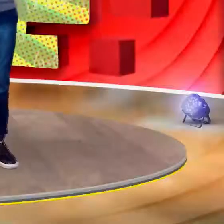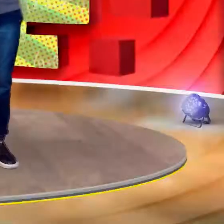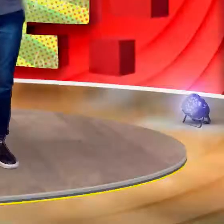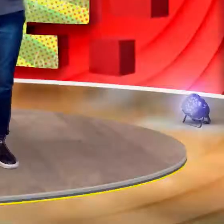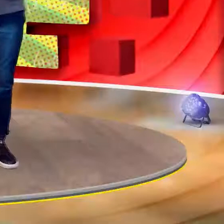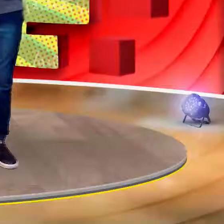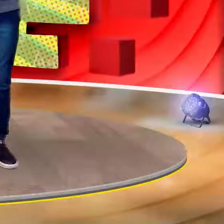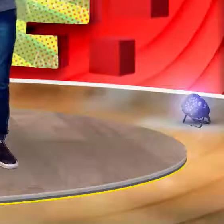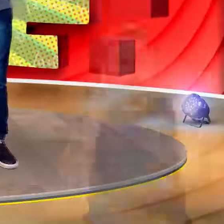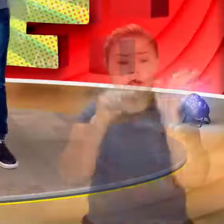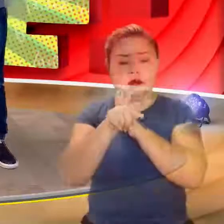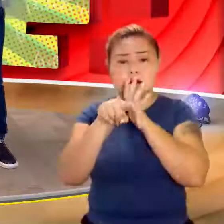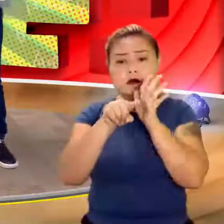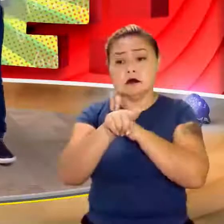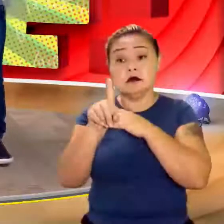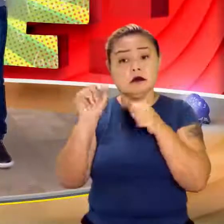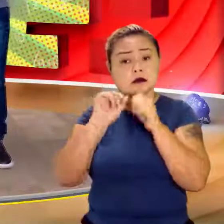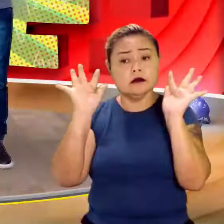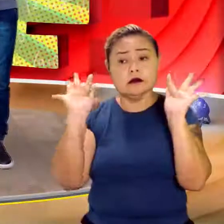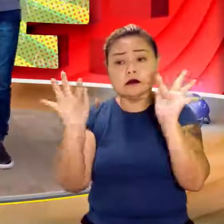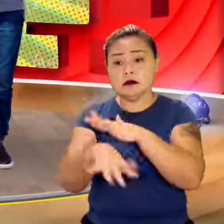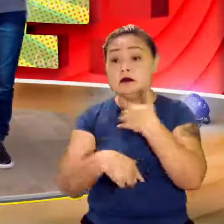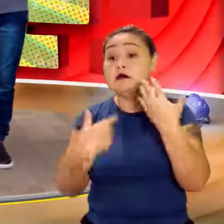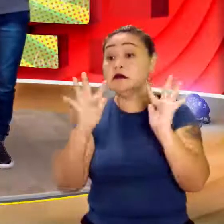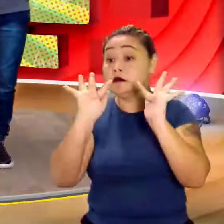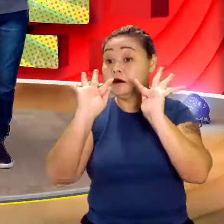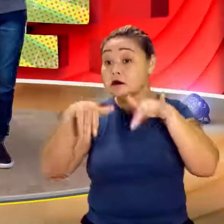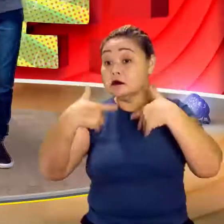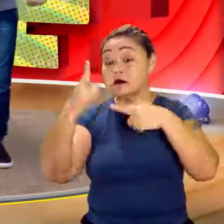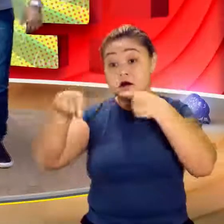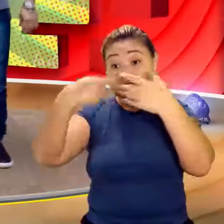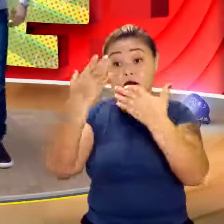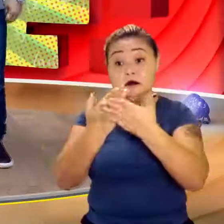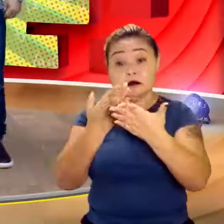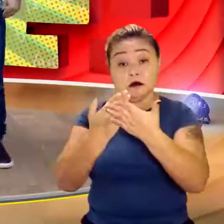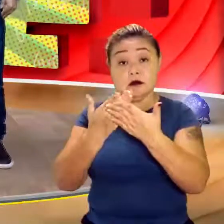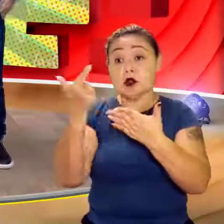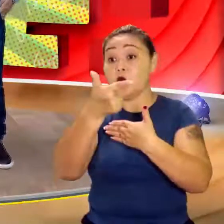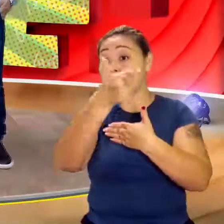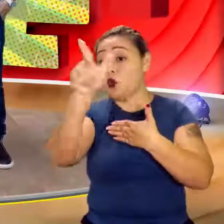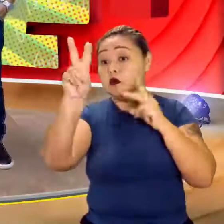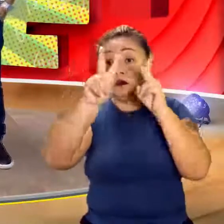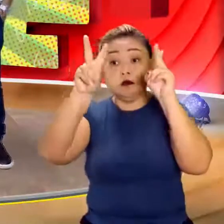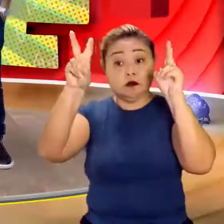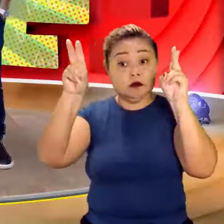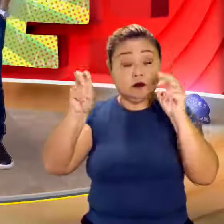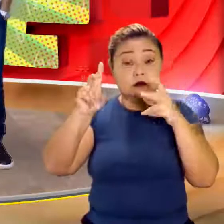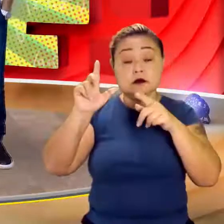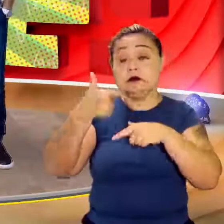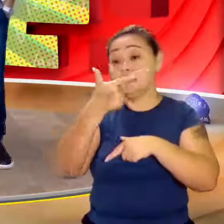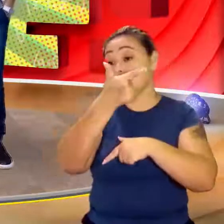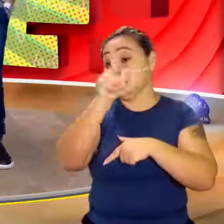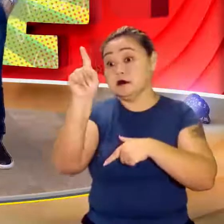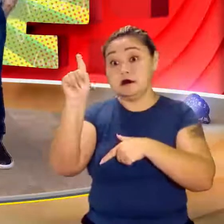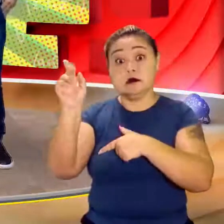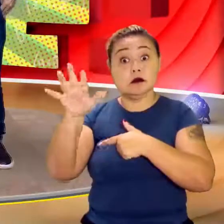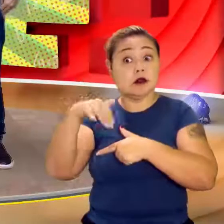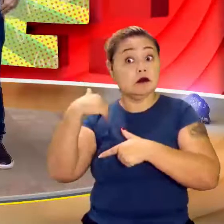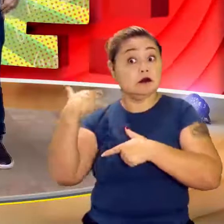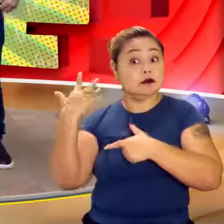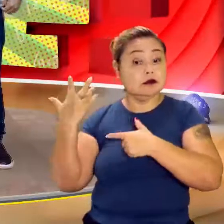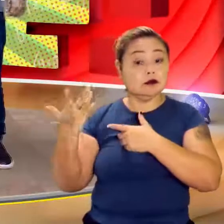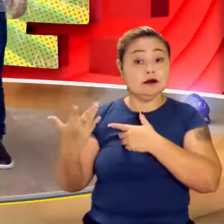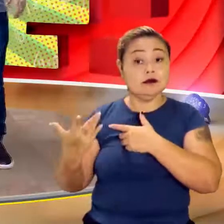Pouquinhas perguntas só pra gente fazer o desfecho final, porque a aula que vem temos um outro assunto, né? Vem um outro penteado